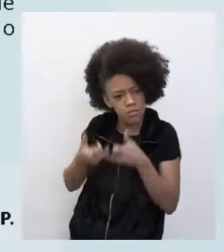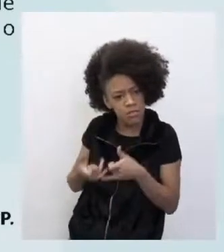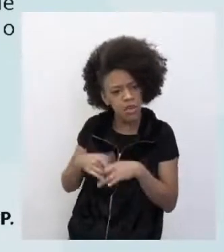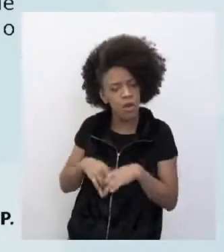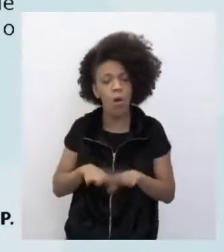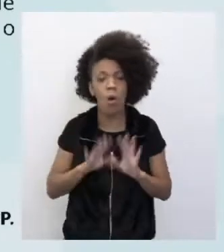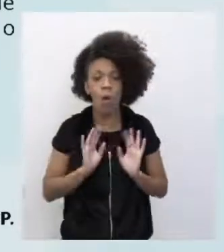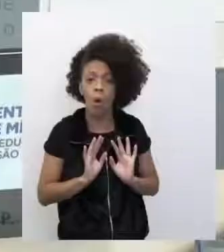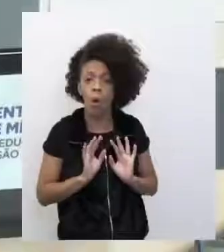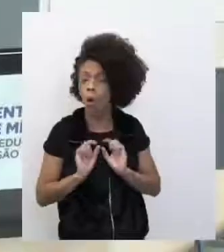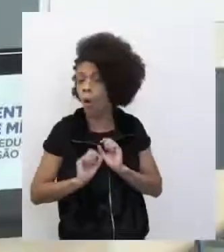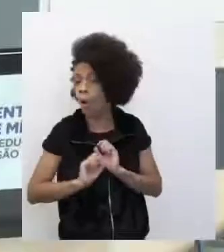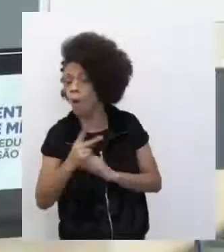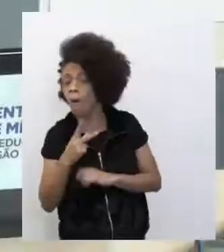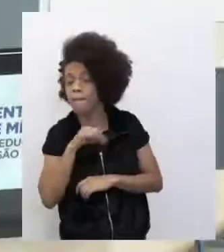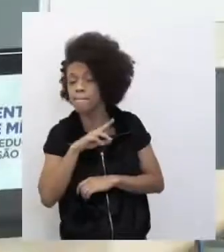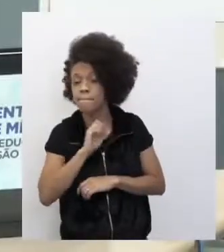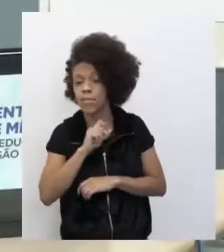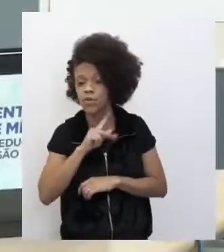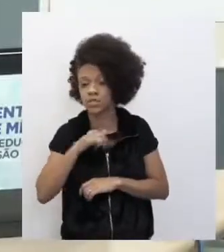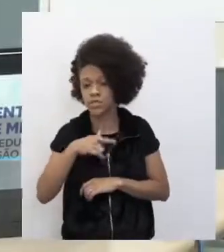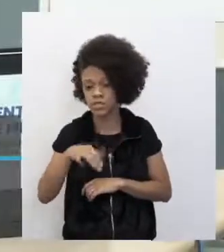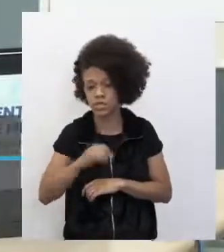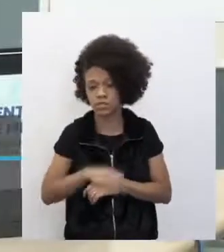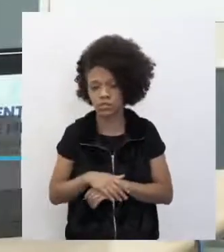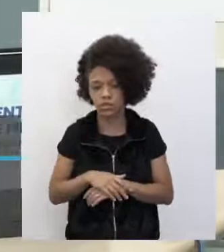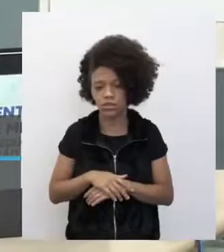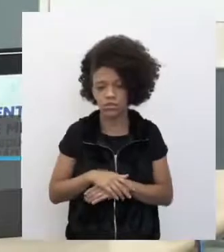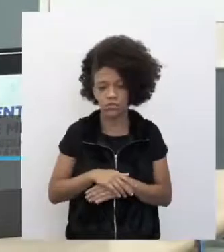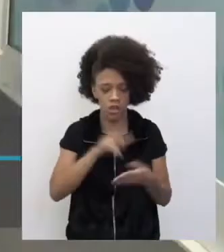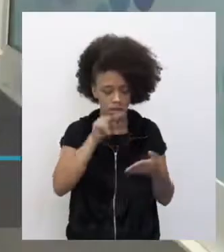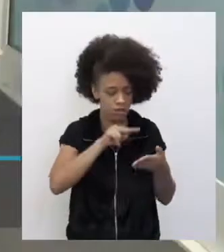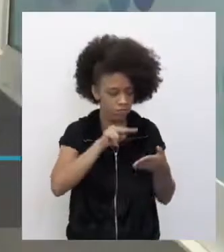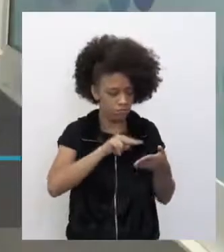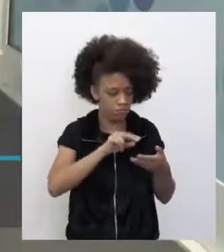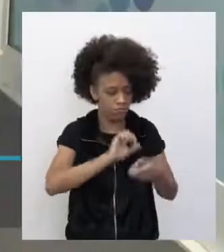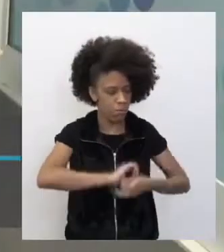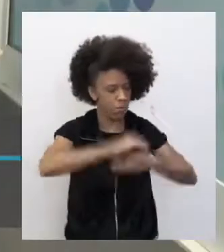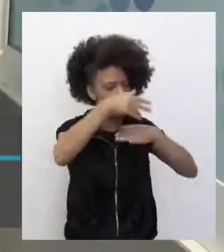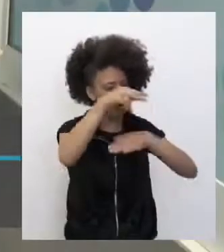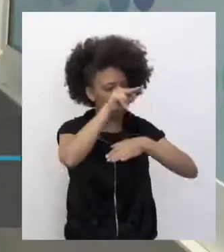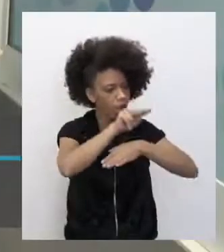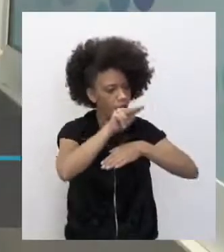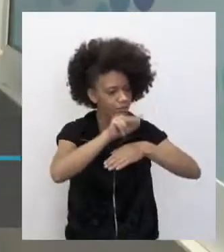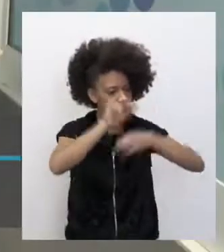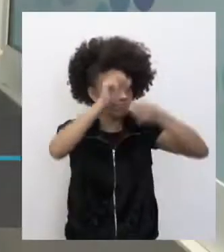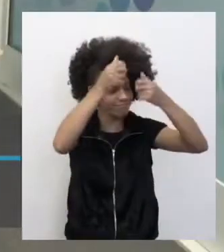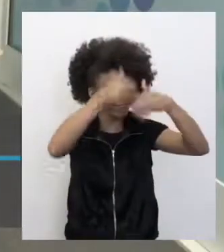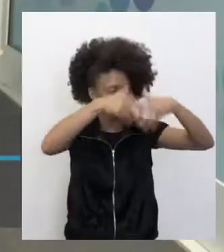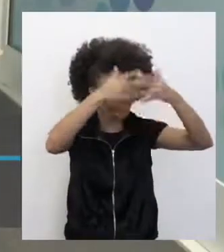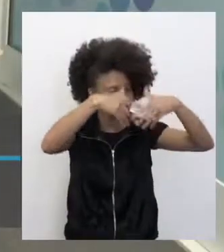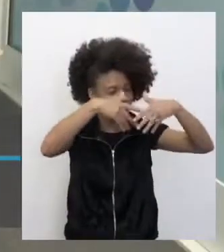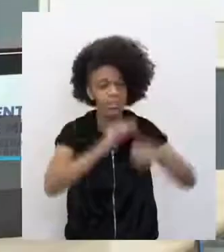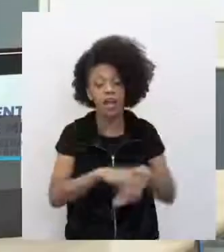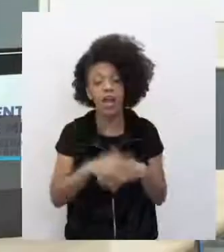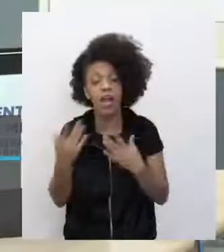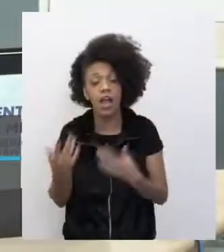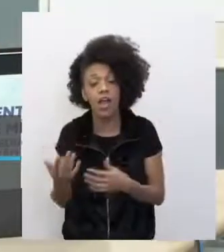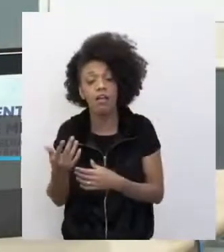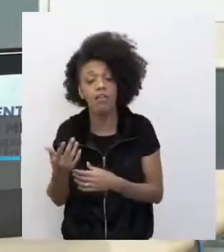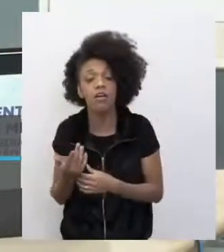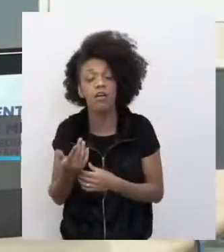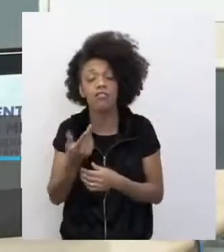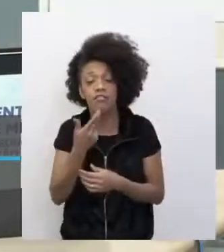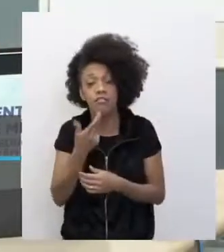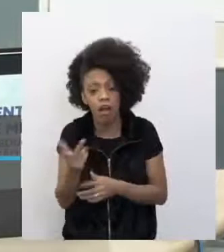final? É que o meu visualizador de PPT aqui caiu, Ed. Ela fala lá no final sobre a inclusão, sobre